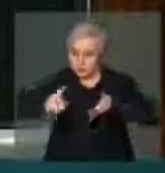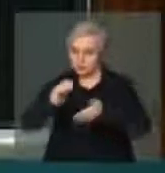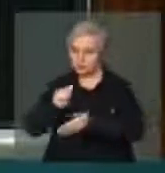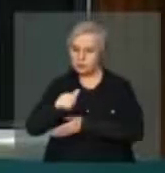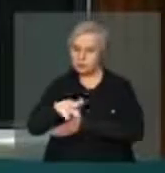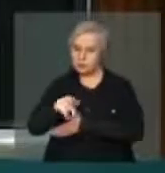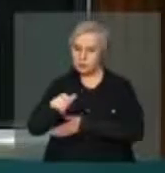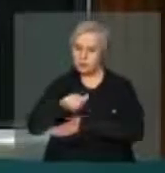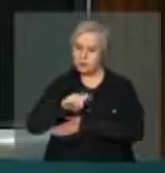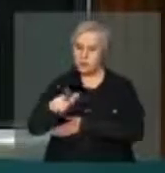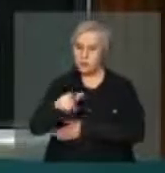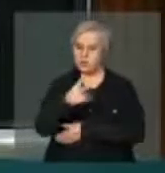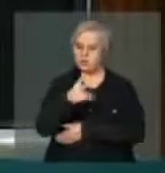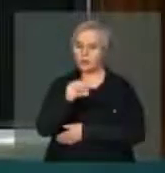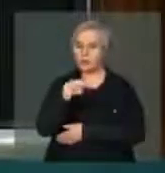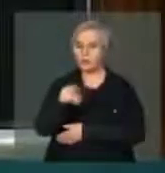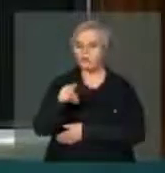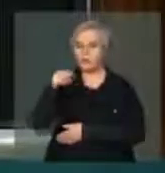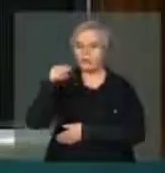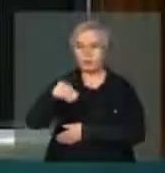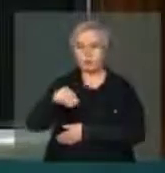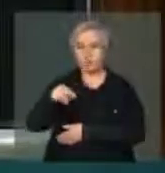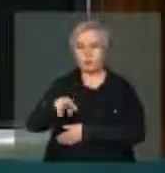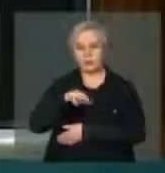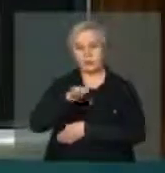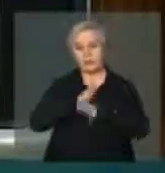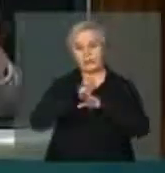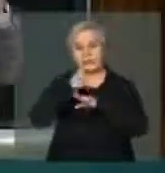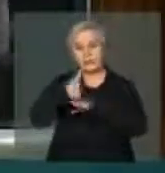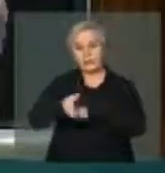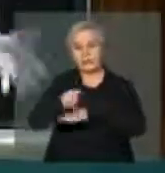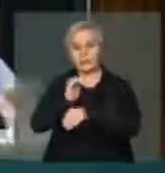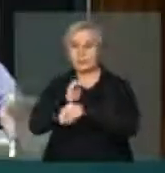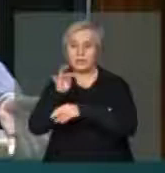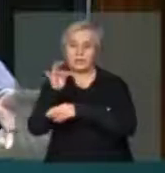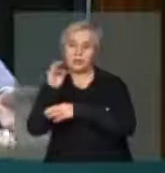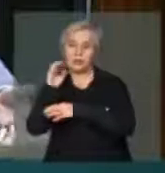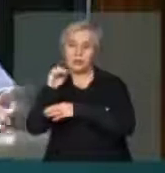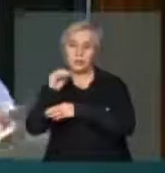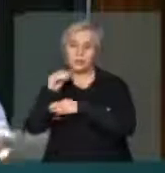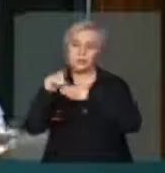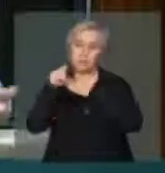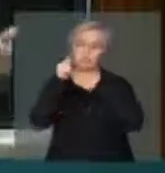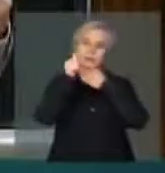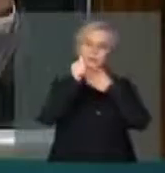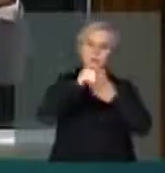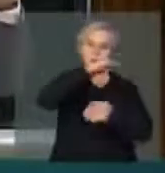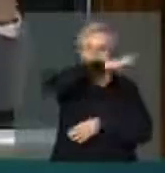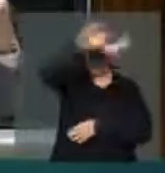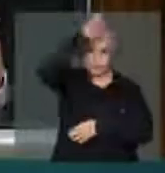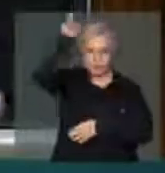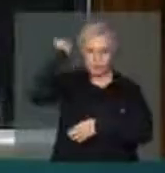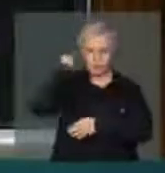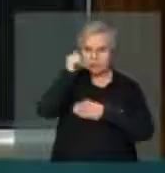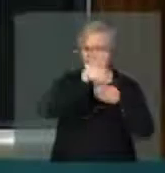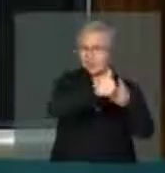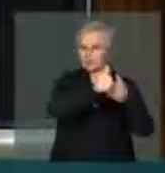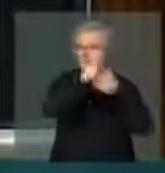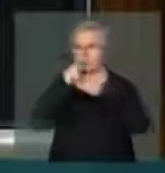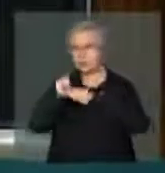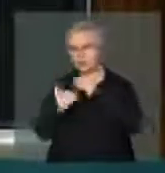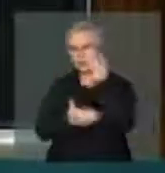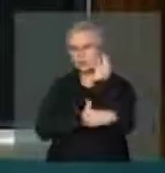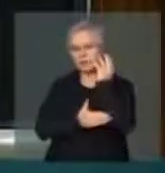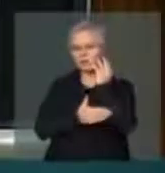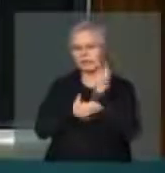Rio Tocantins, levar o gesso do Araripe lá para a Amazônia, trazer a madeira do Amazônia para o porto